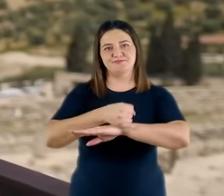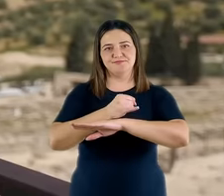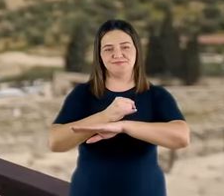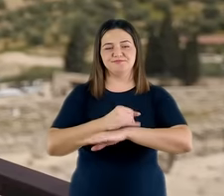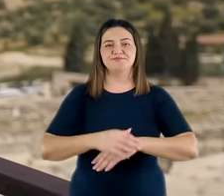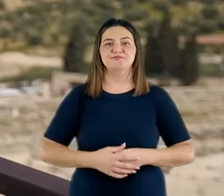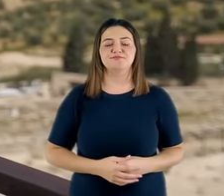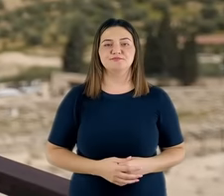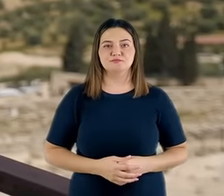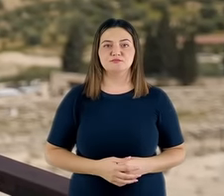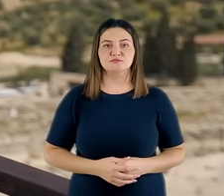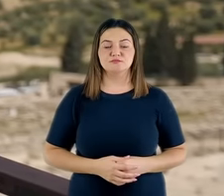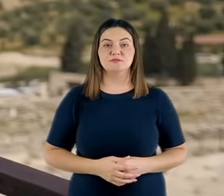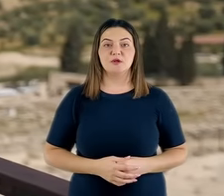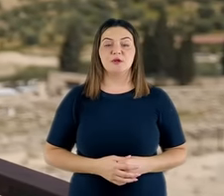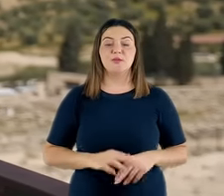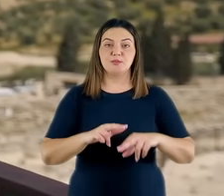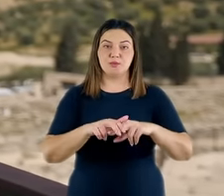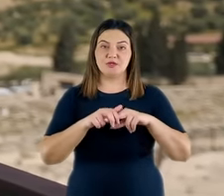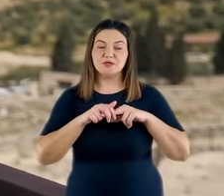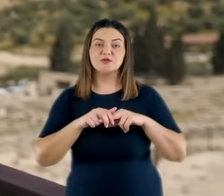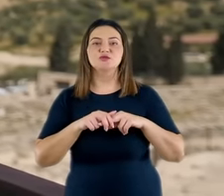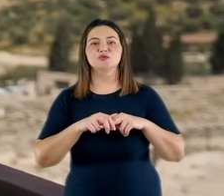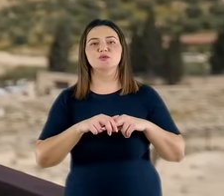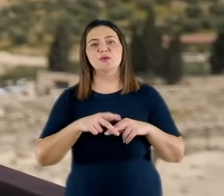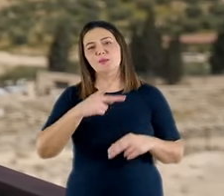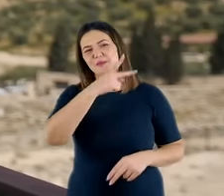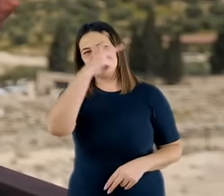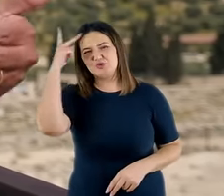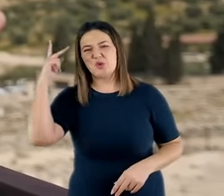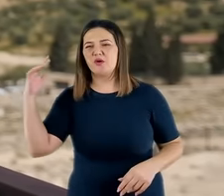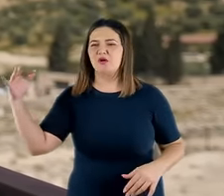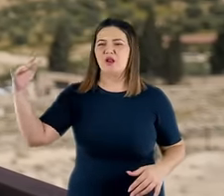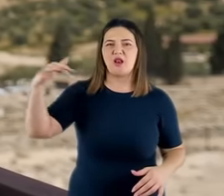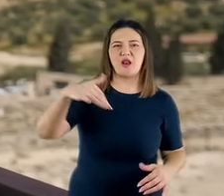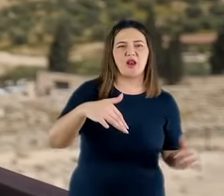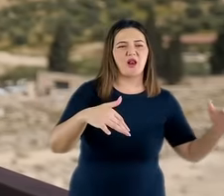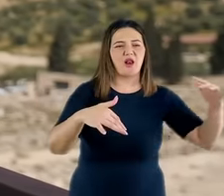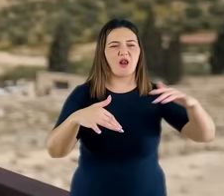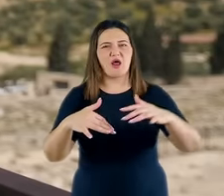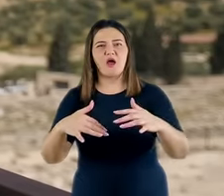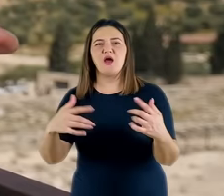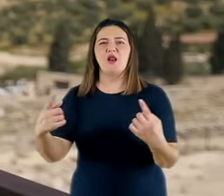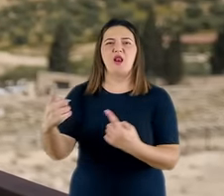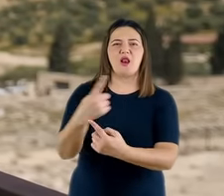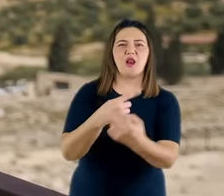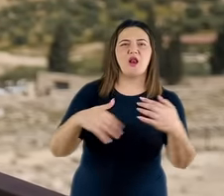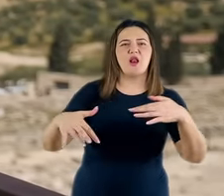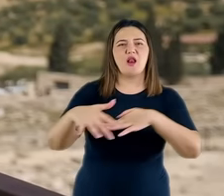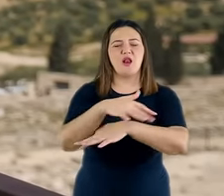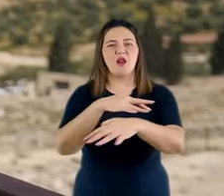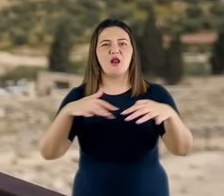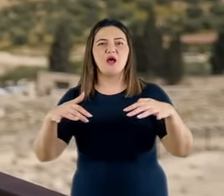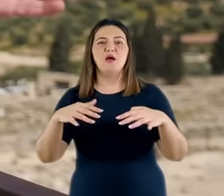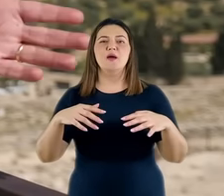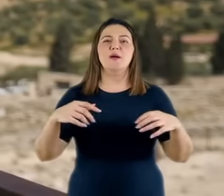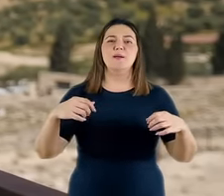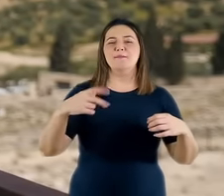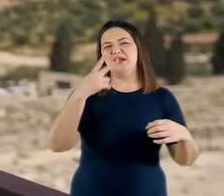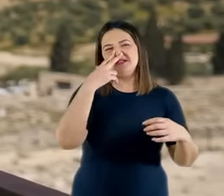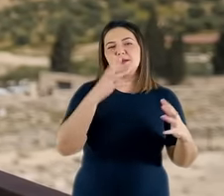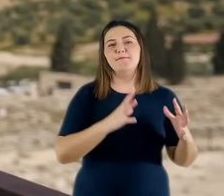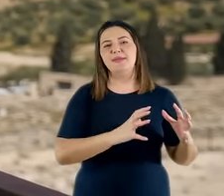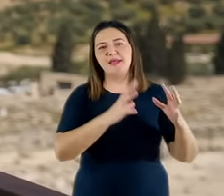de Jerusalém. E entre indas e vindas de cavaleiros templários, cruzados, muçulmanos brigando, destruindo e